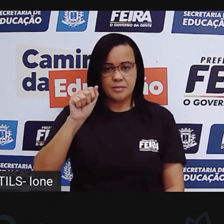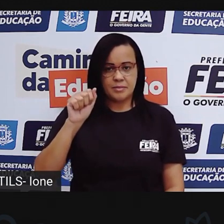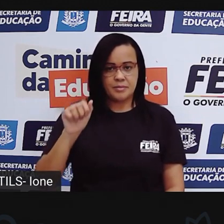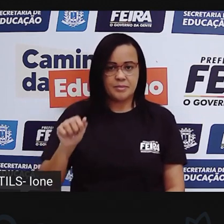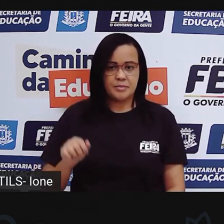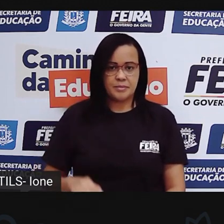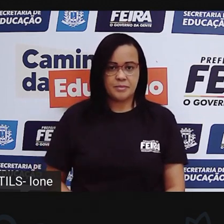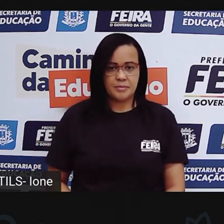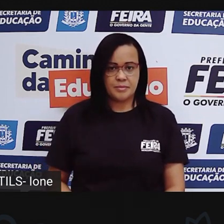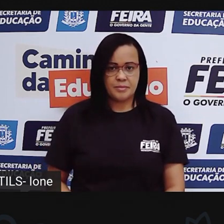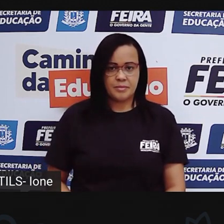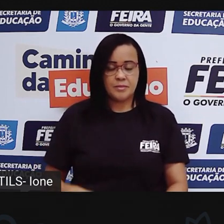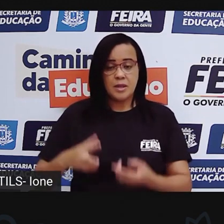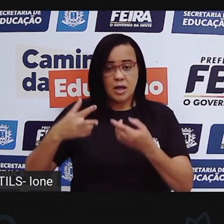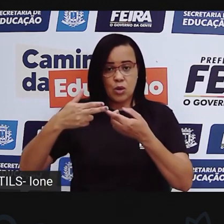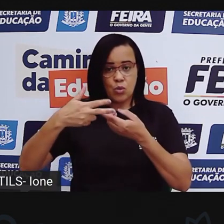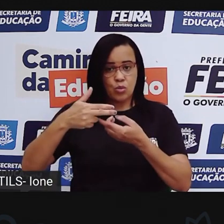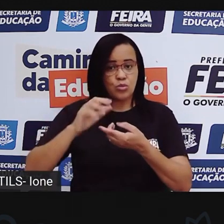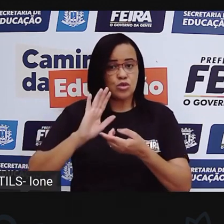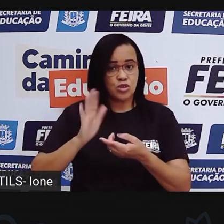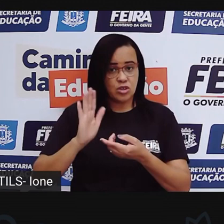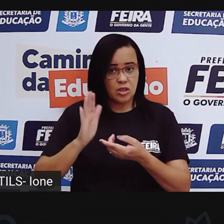Que eu cortei bem picadinho.